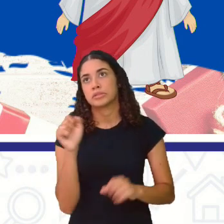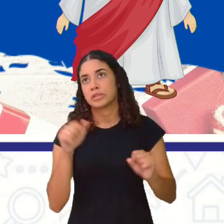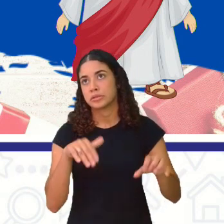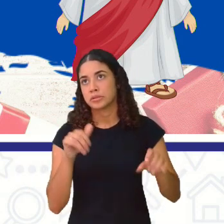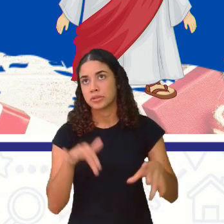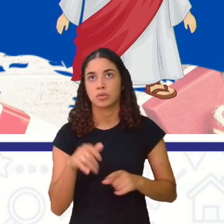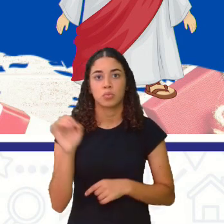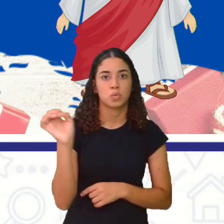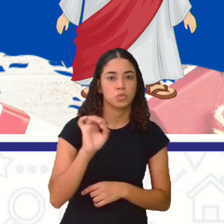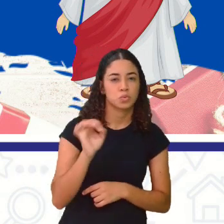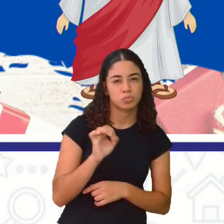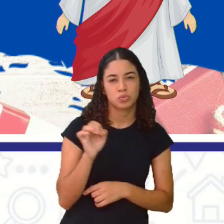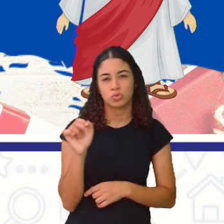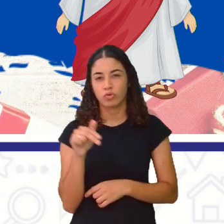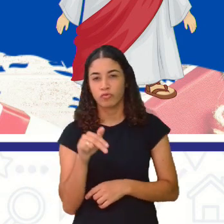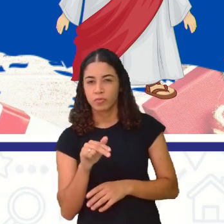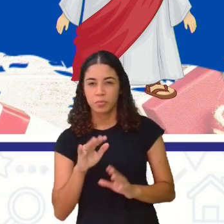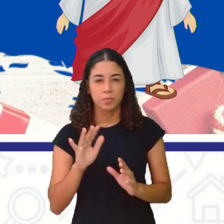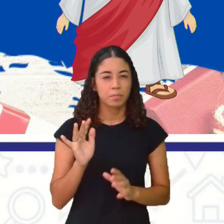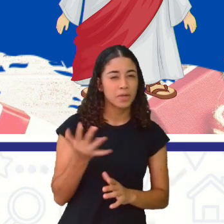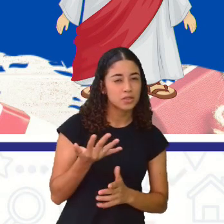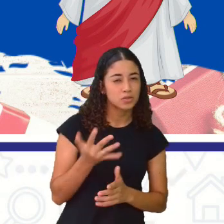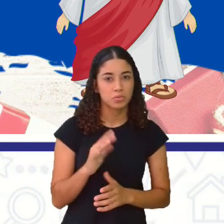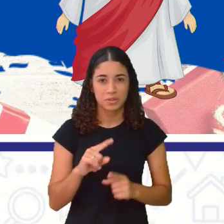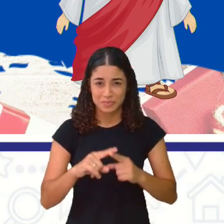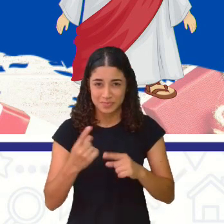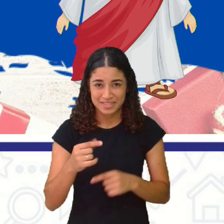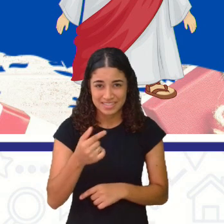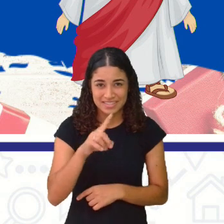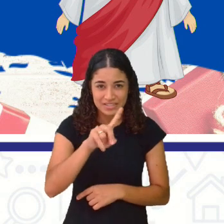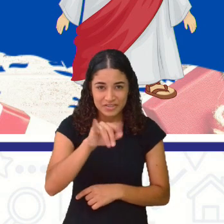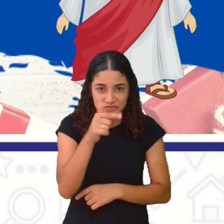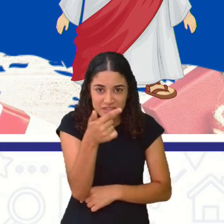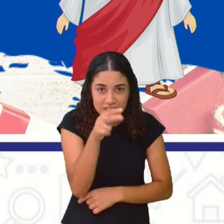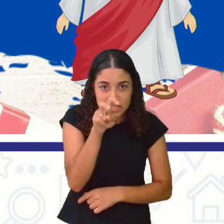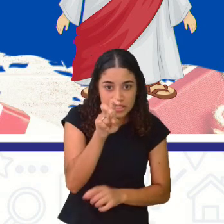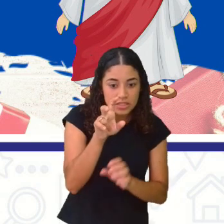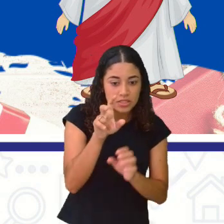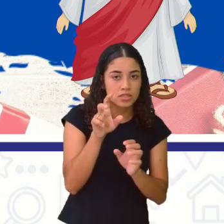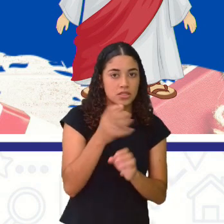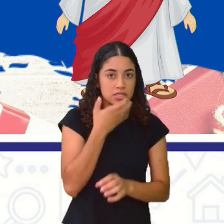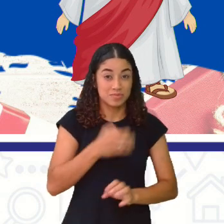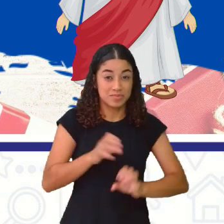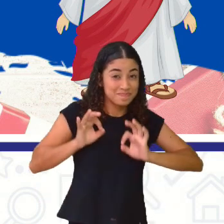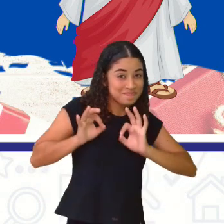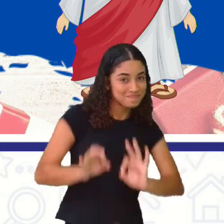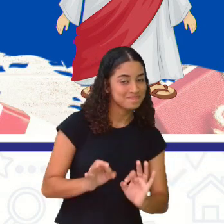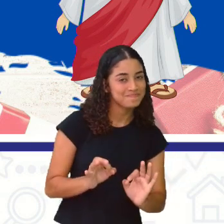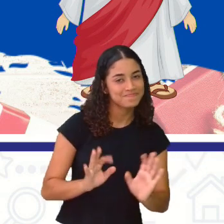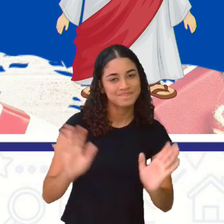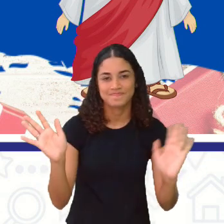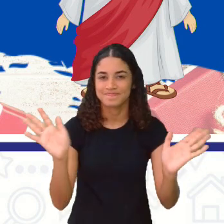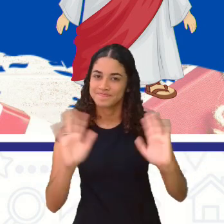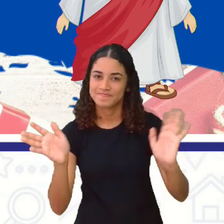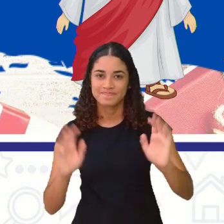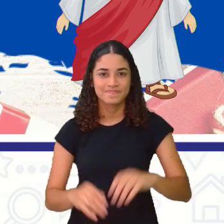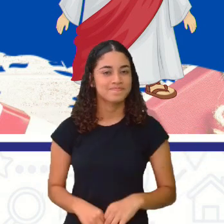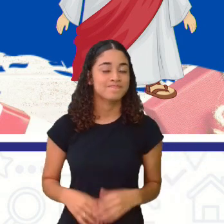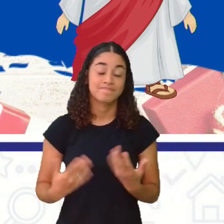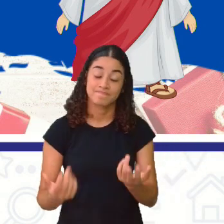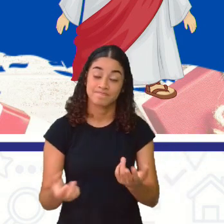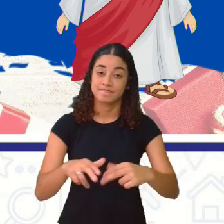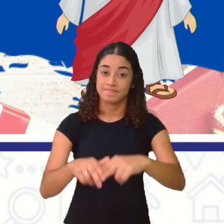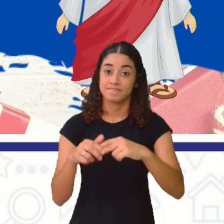novembro, mas não exatamente no dia 25 de dezembro. E nesse sentido, a partir de então,